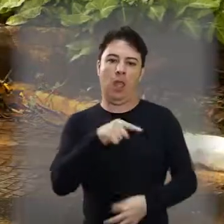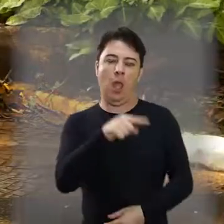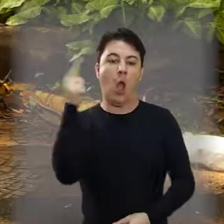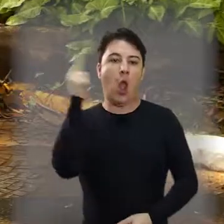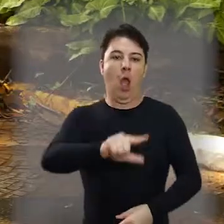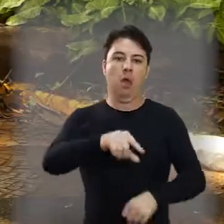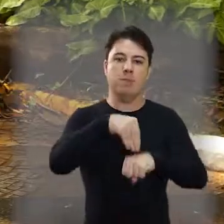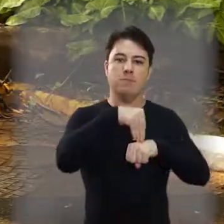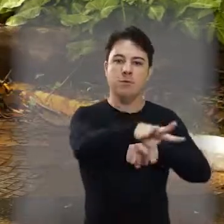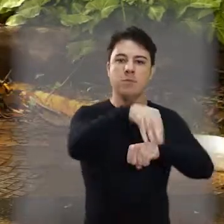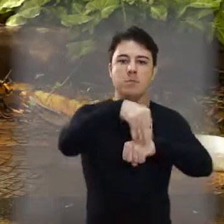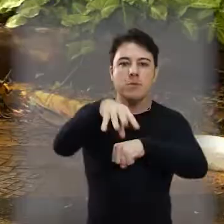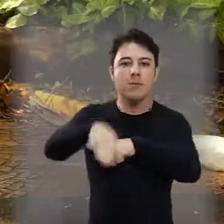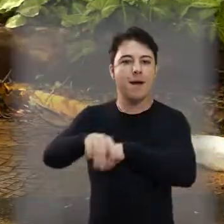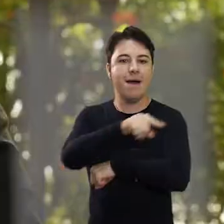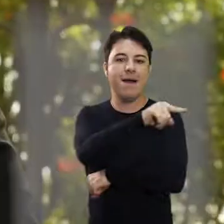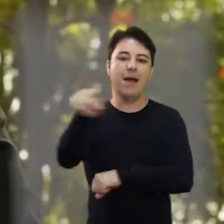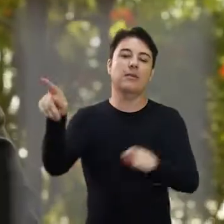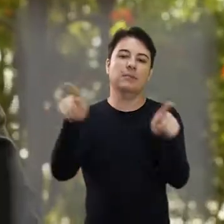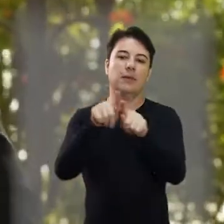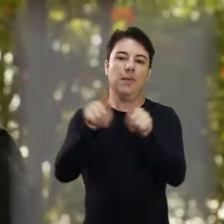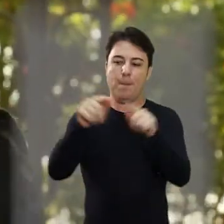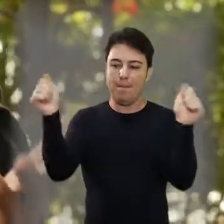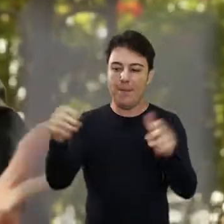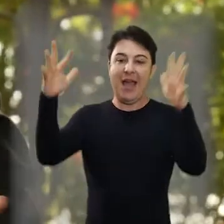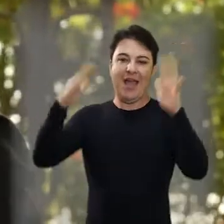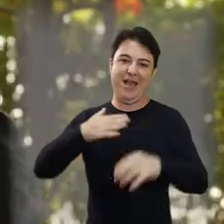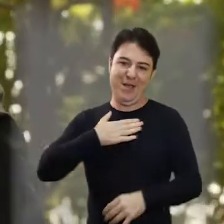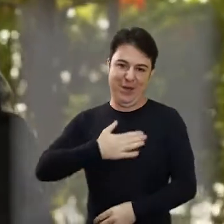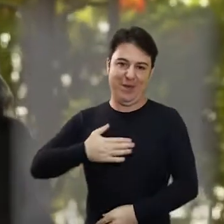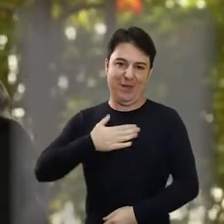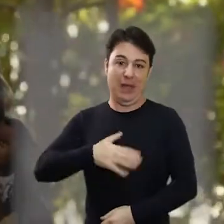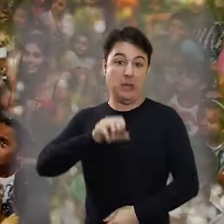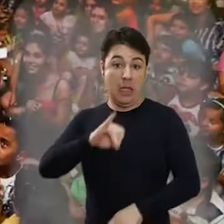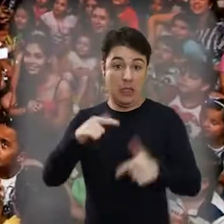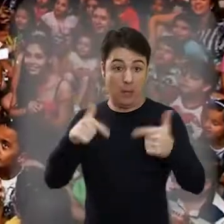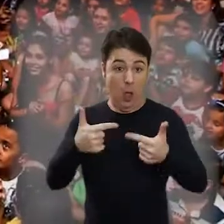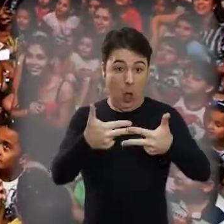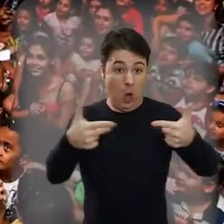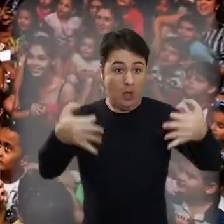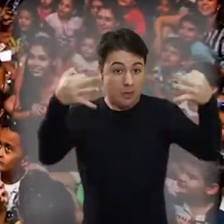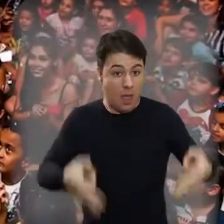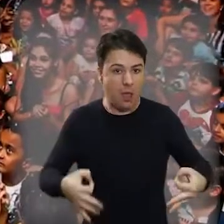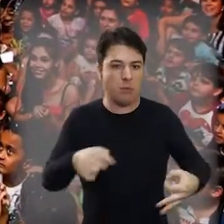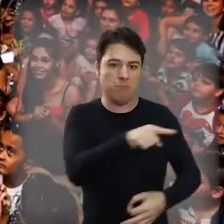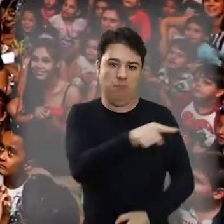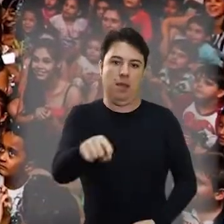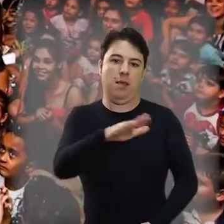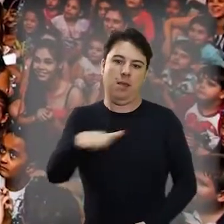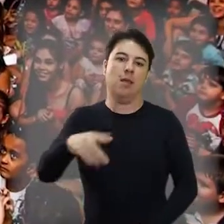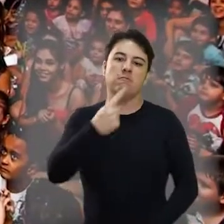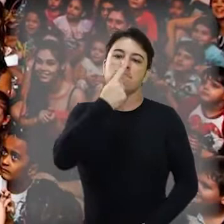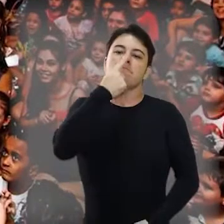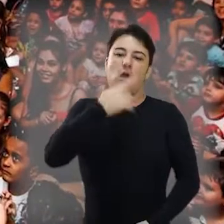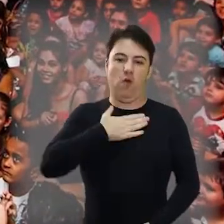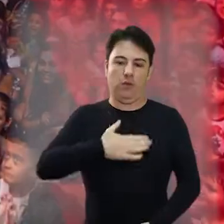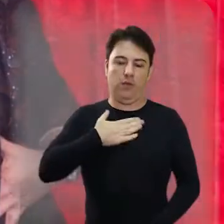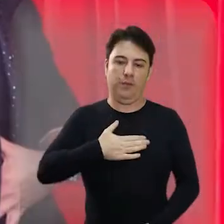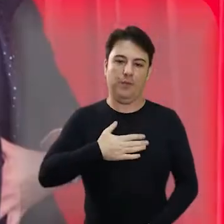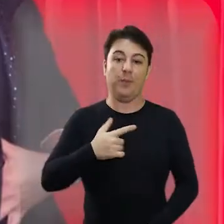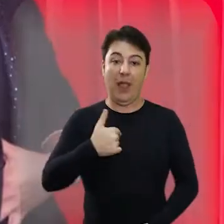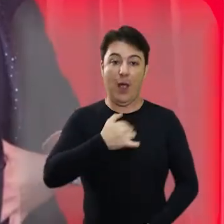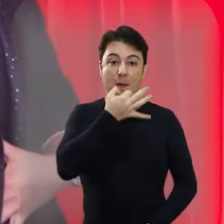as crianças. Eu acho que as crianças se conectam muito bem com isso. Na verdade, a criança ela se conecta muito bem com um trabalho bem feito. Eu acho que encantar é